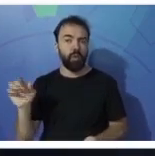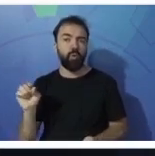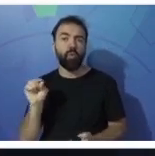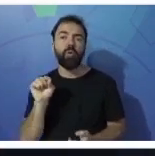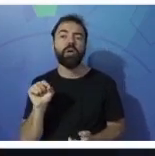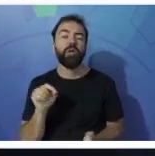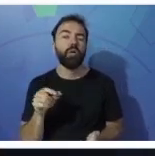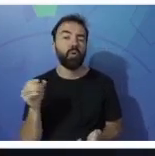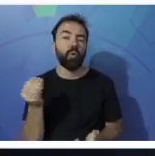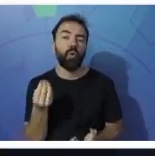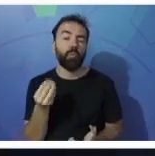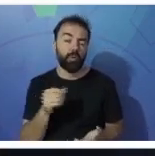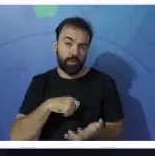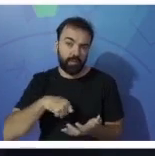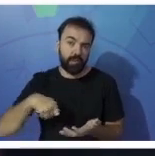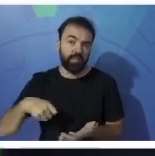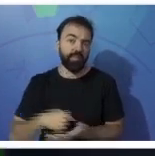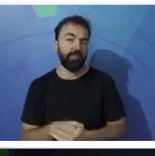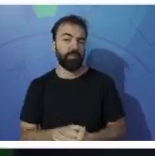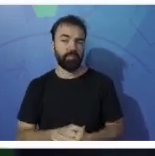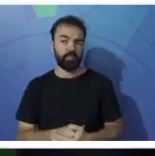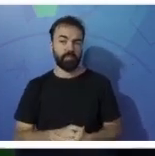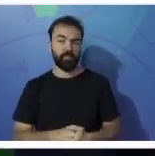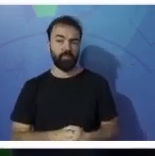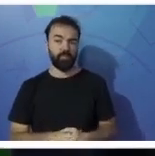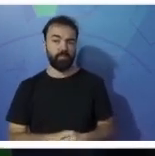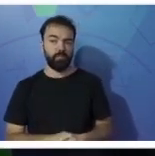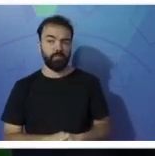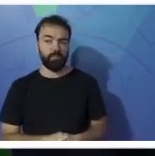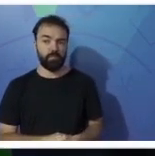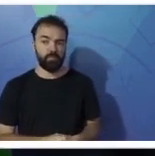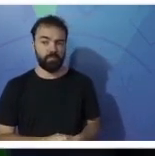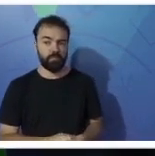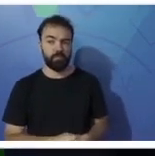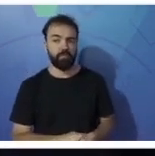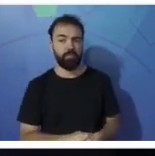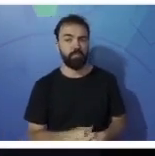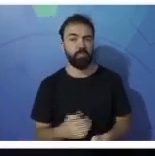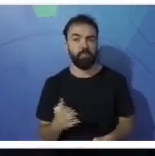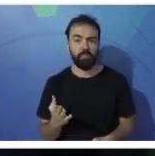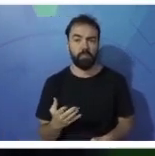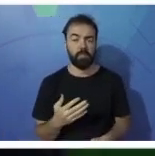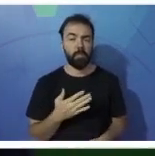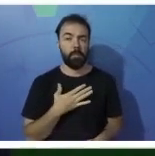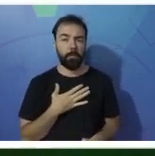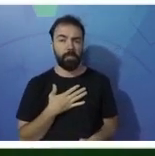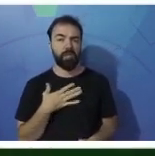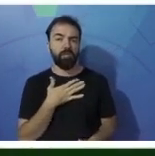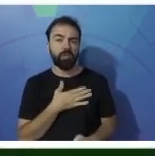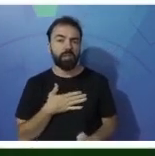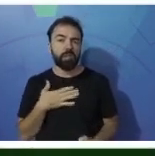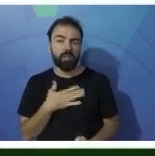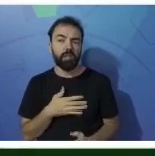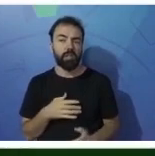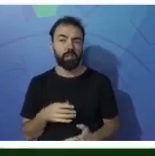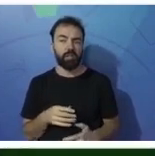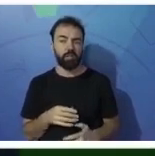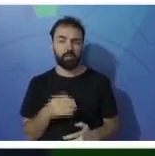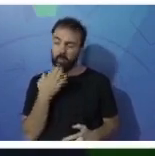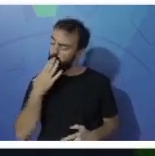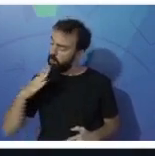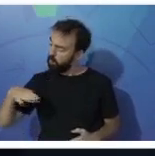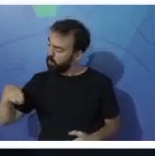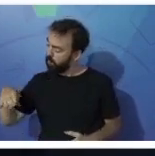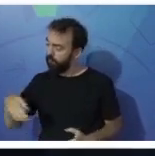Noel? Como que ele iniciou essa saudação? Vamos lá. Meus queridos meninos, tá? Então, quando nós